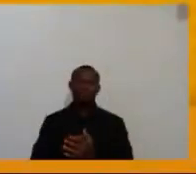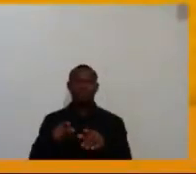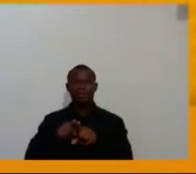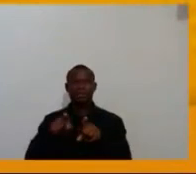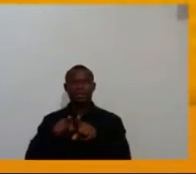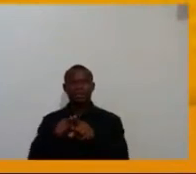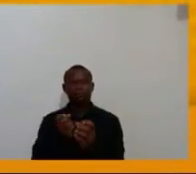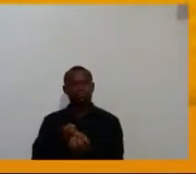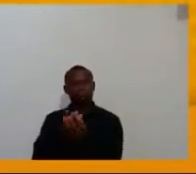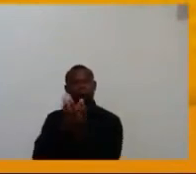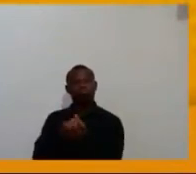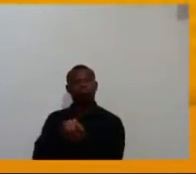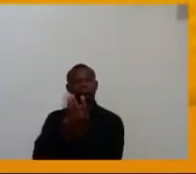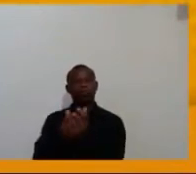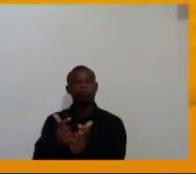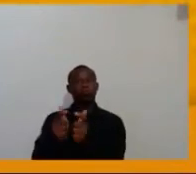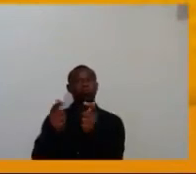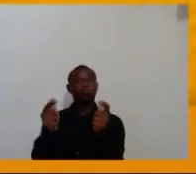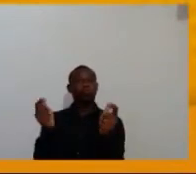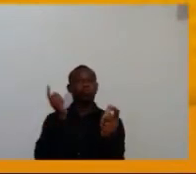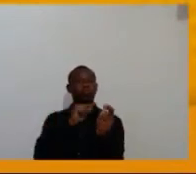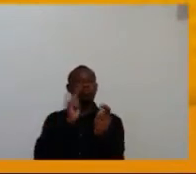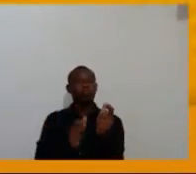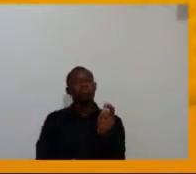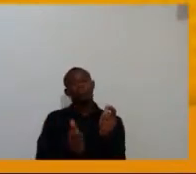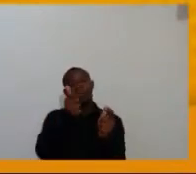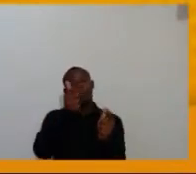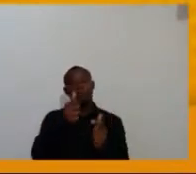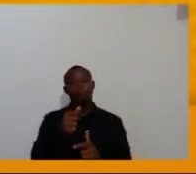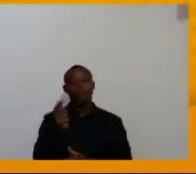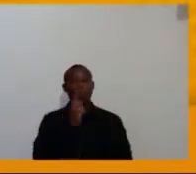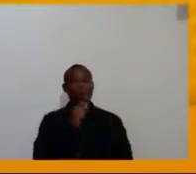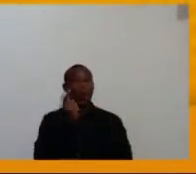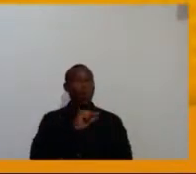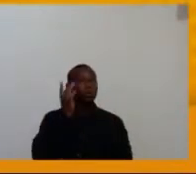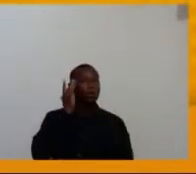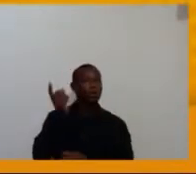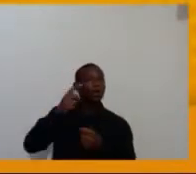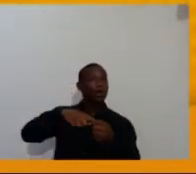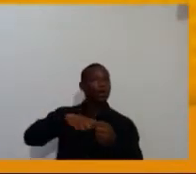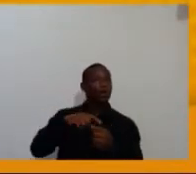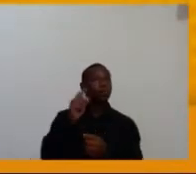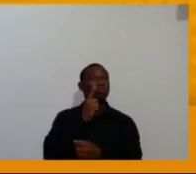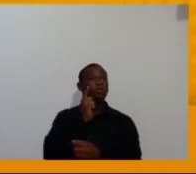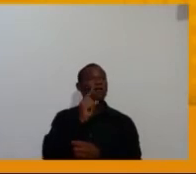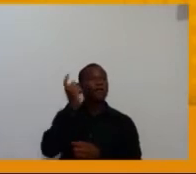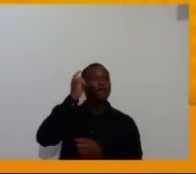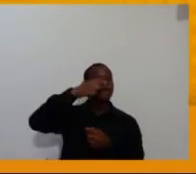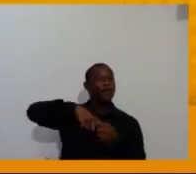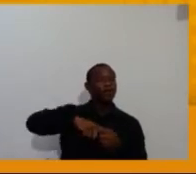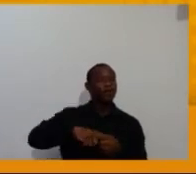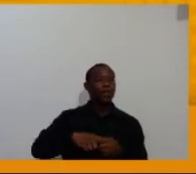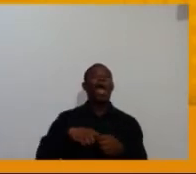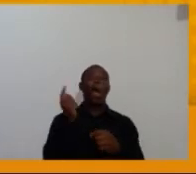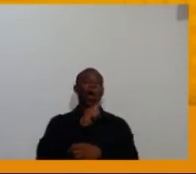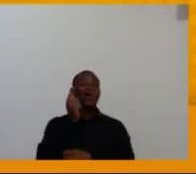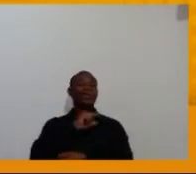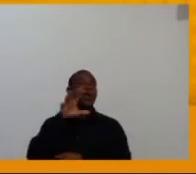conseguiu restaurar a conexão. Estou aqui. Beleza, Ana. Eu dizia